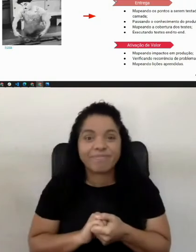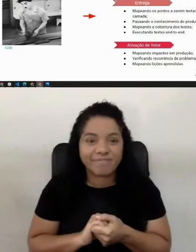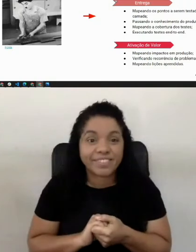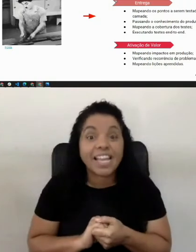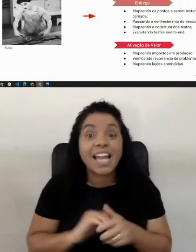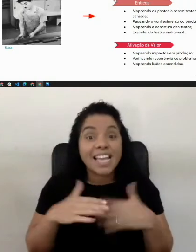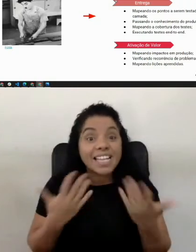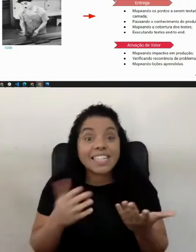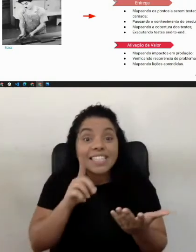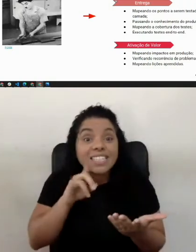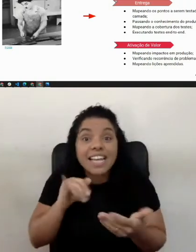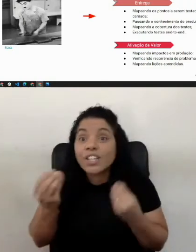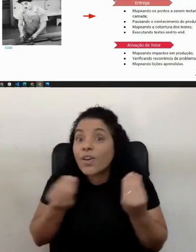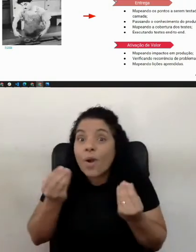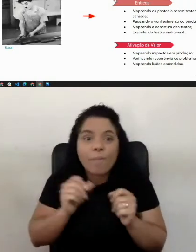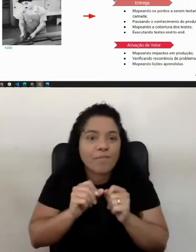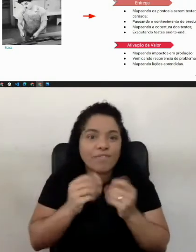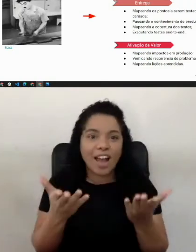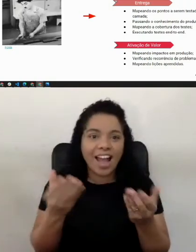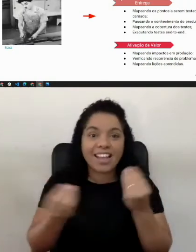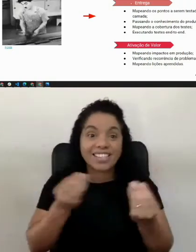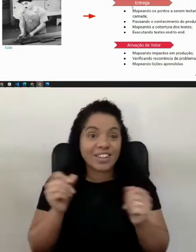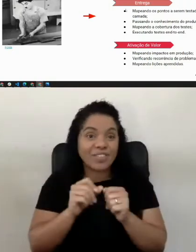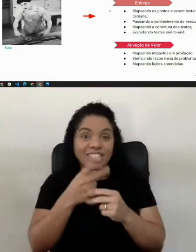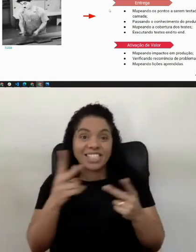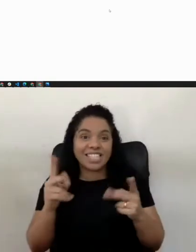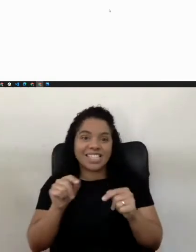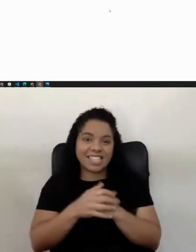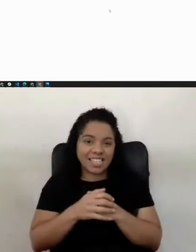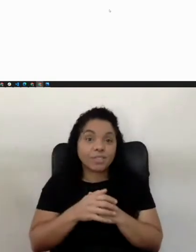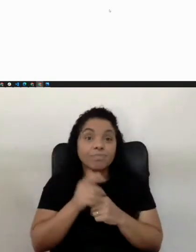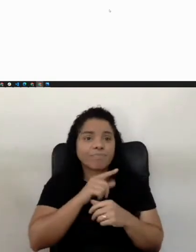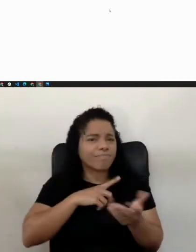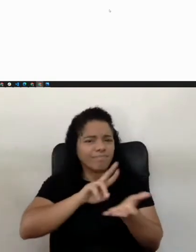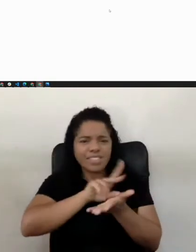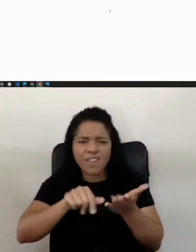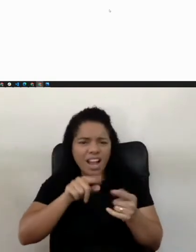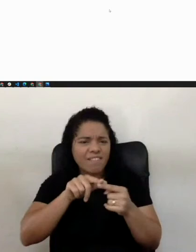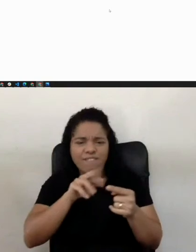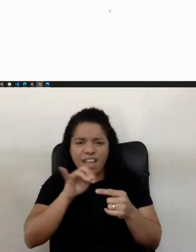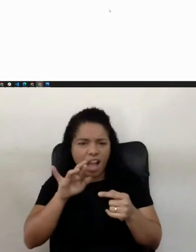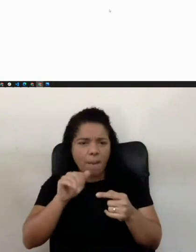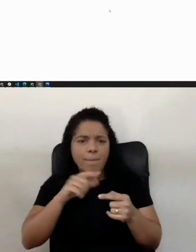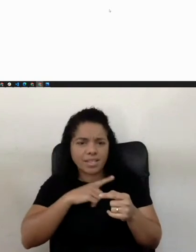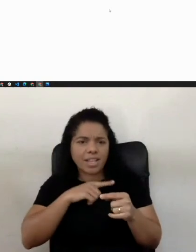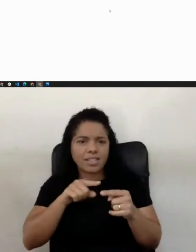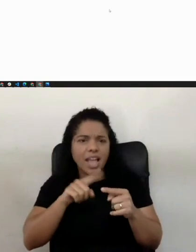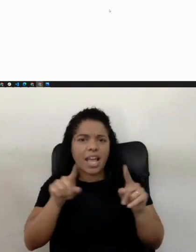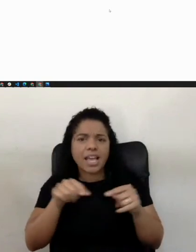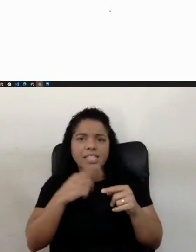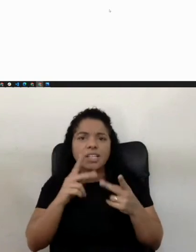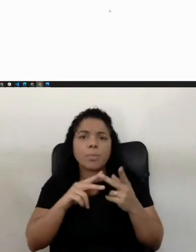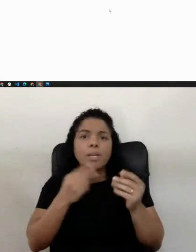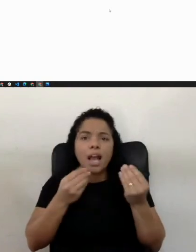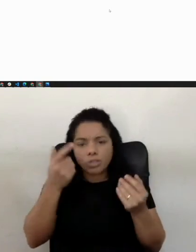E, Dani, como é que a gente faz isso? Como é que a gente exercita isso? A gente tem várias ferramentas no mercado para a gente usar e